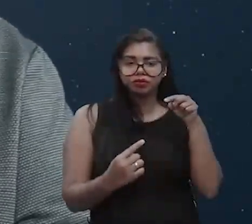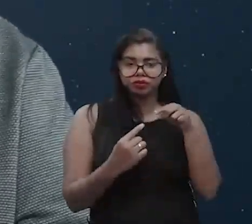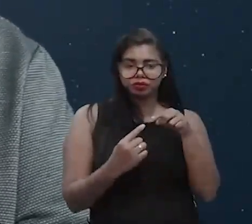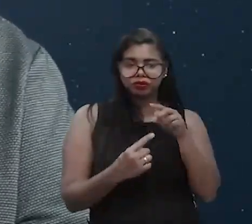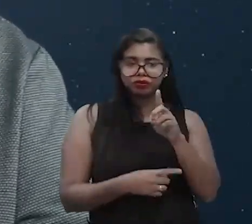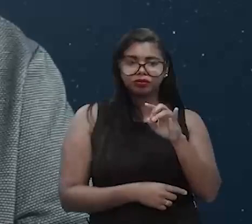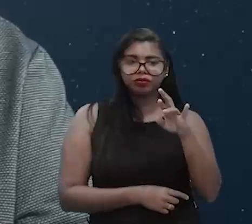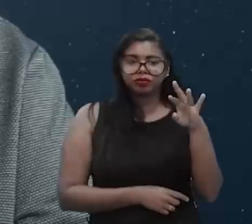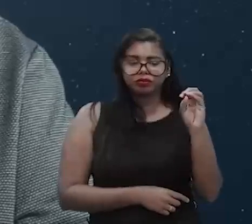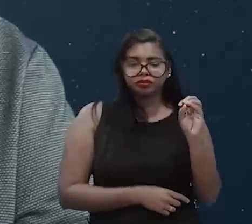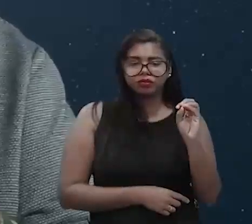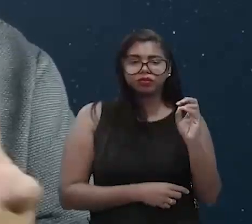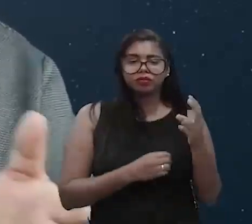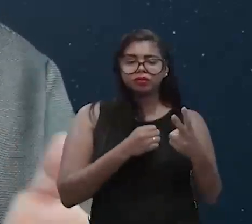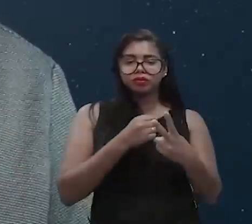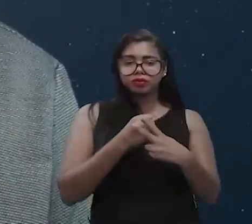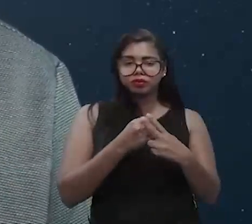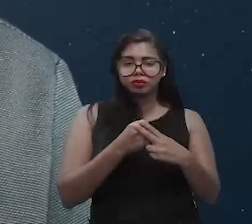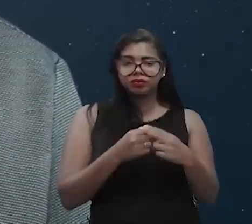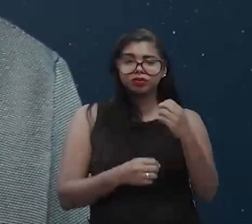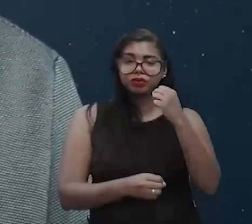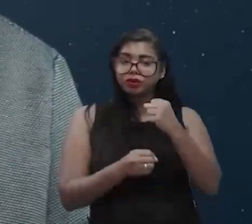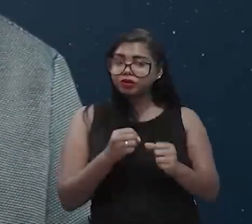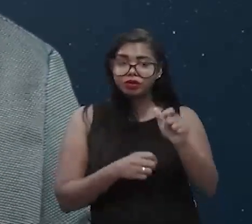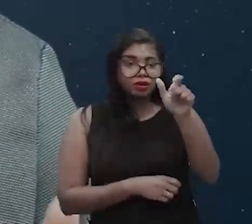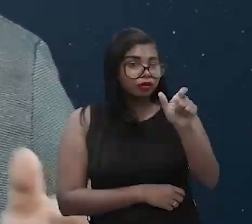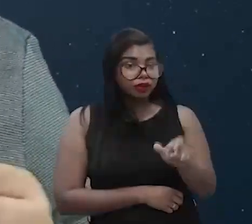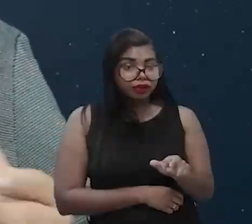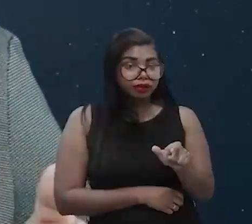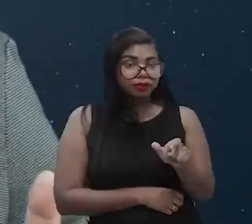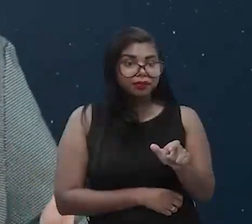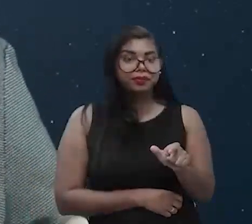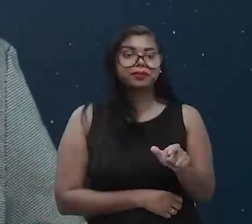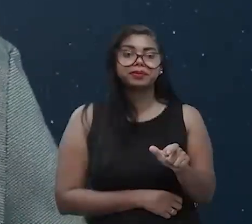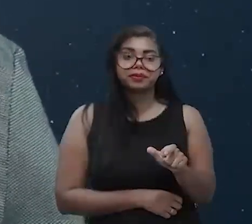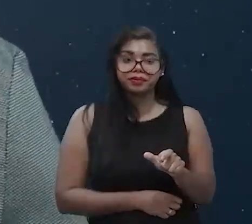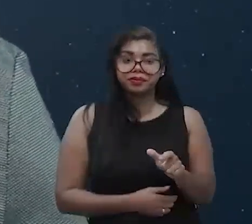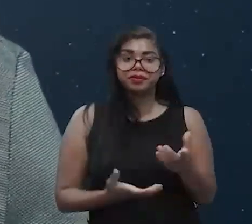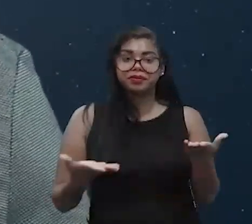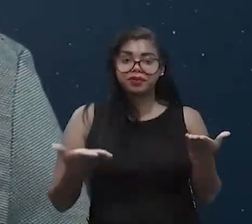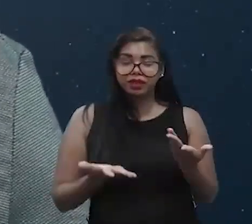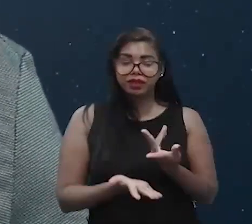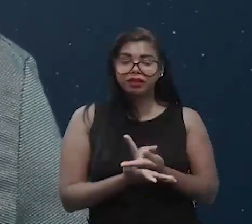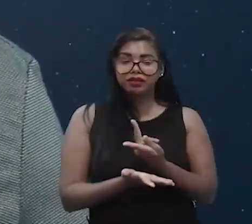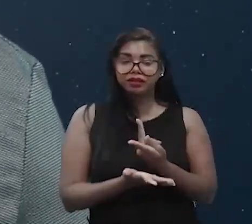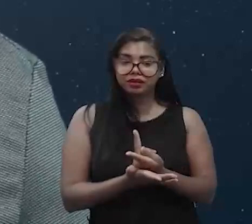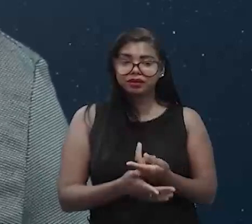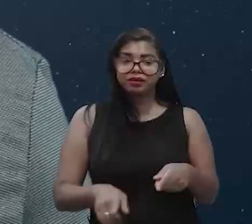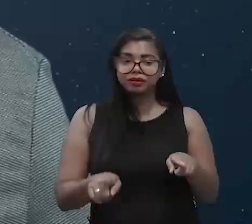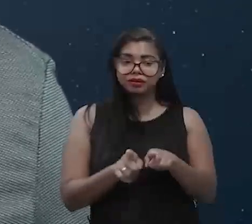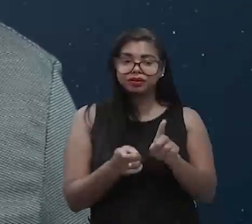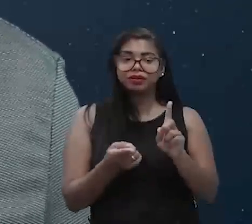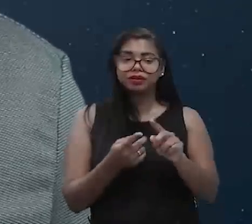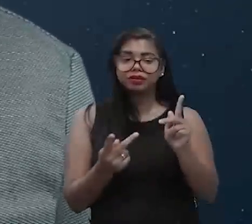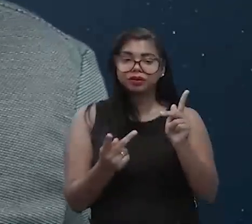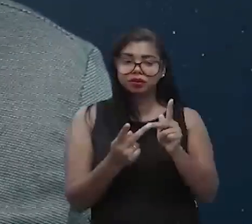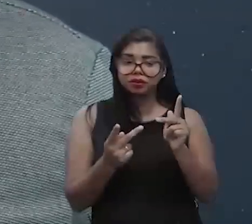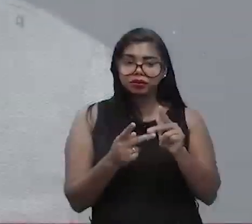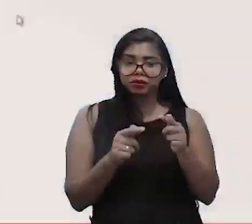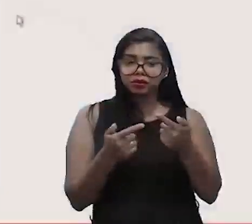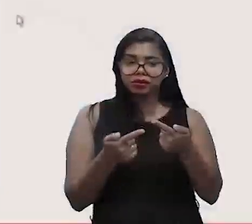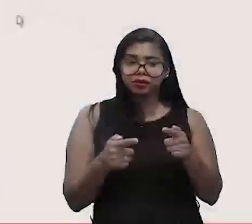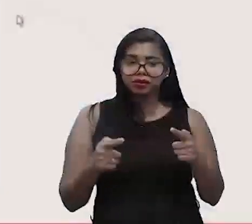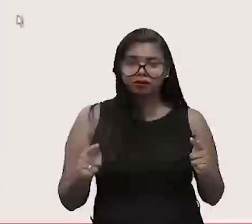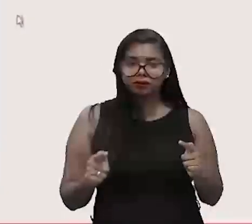verbo matar, quem mata, mata alguém. Então já é um erro também aí no emprego do pronome, um erro gramatical.